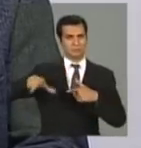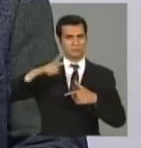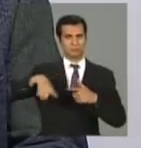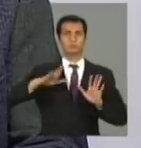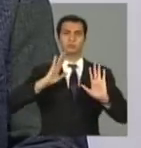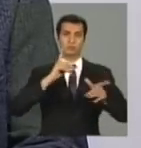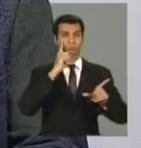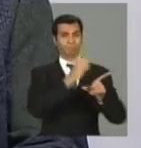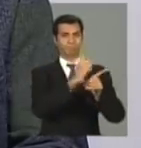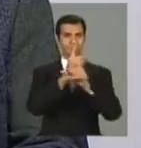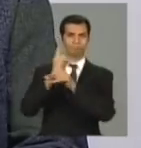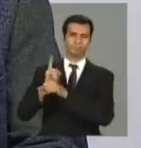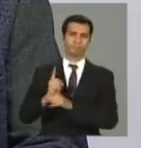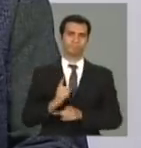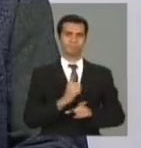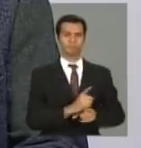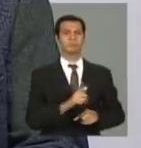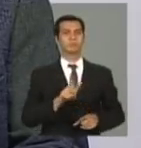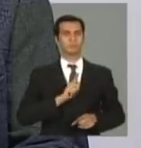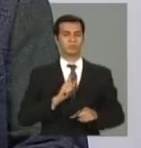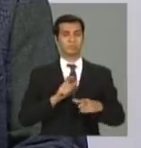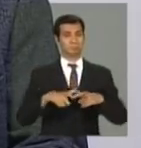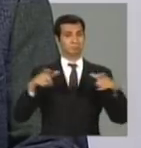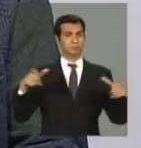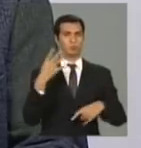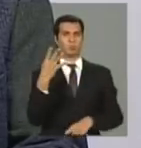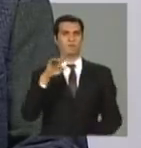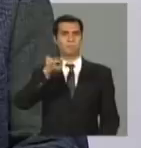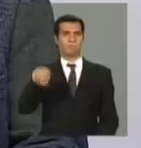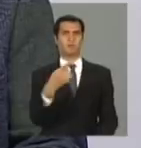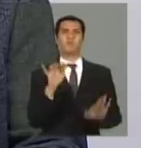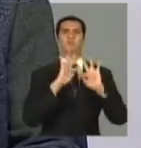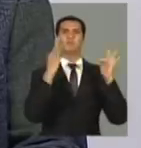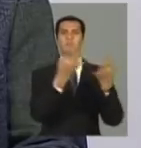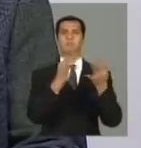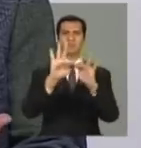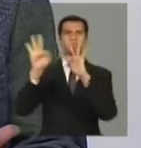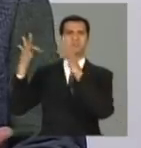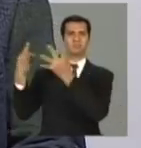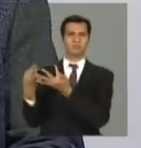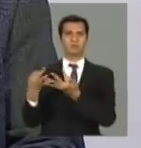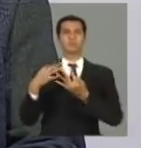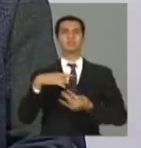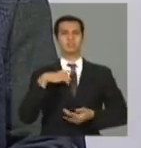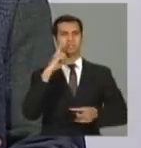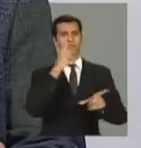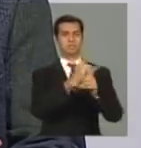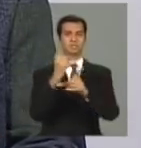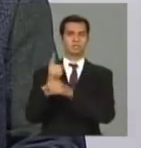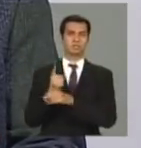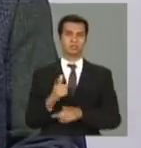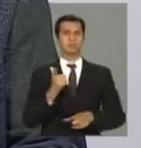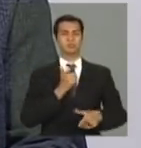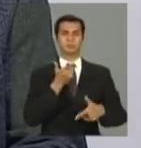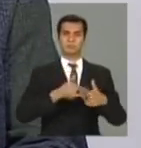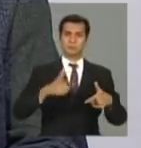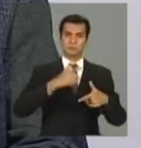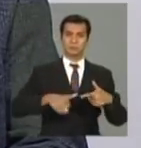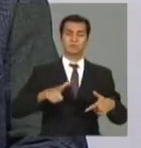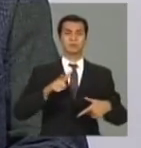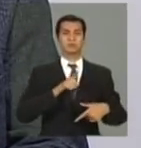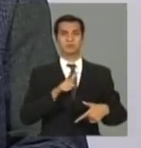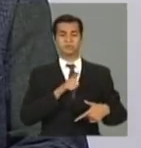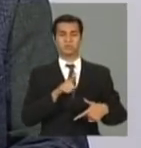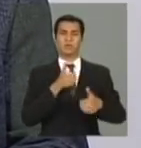sido feito, né? A gente tem um montante já de mais de 4 mil famílias da ação que foram encontradas em situação de vulnerabilidade, tiveram seu